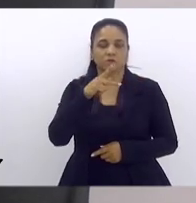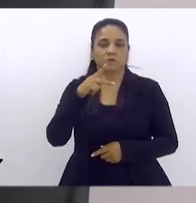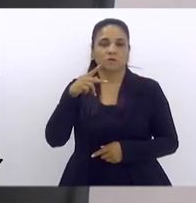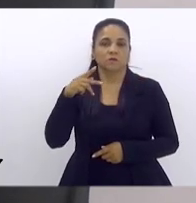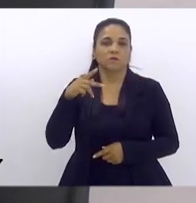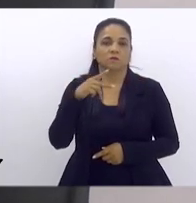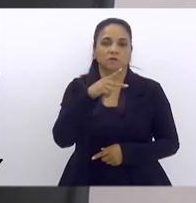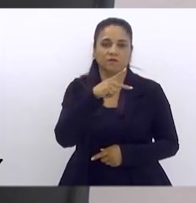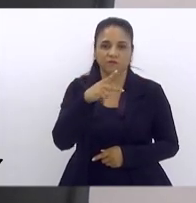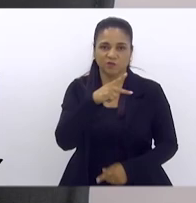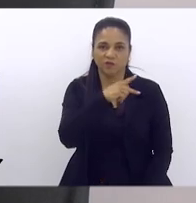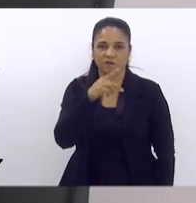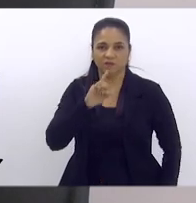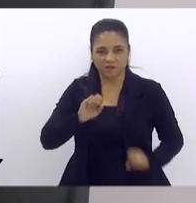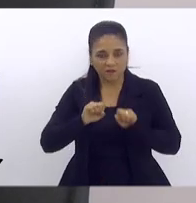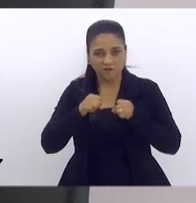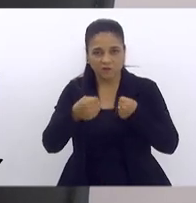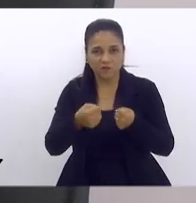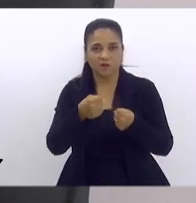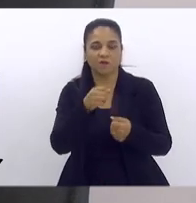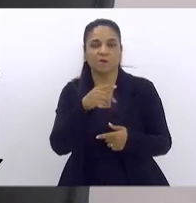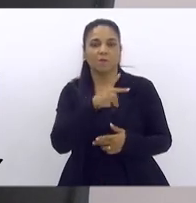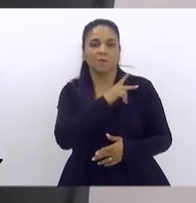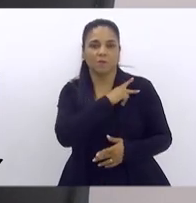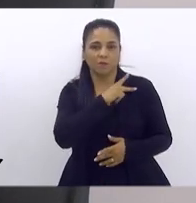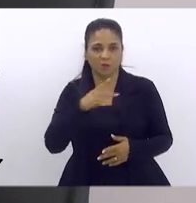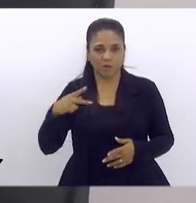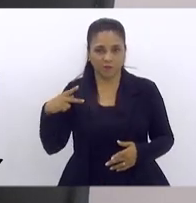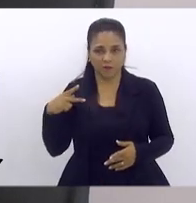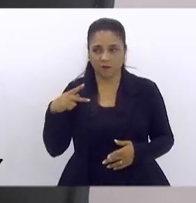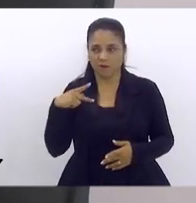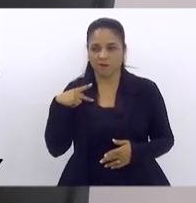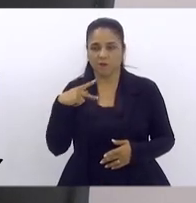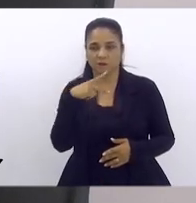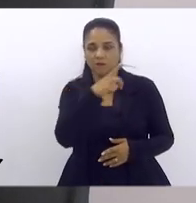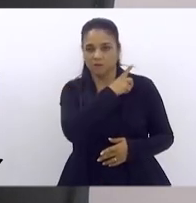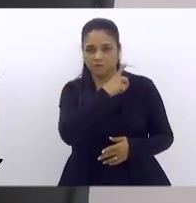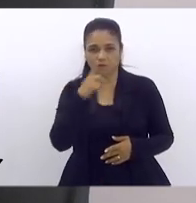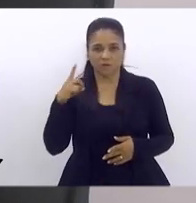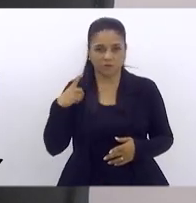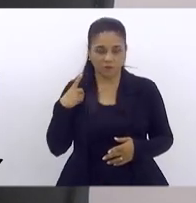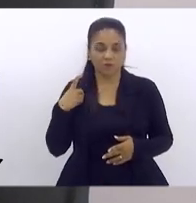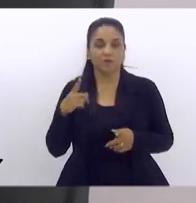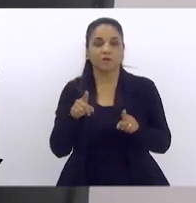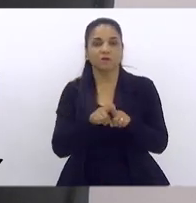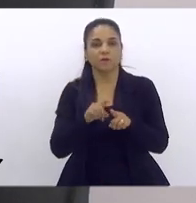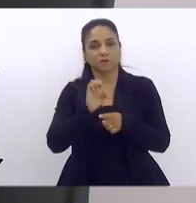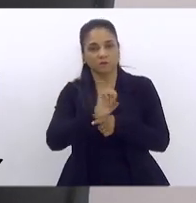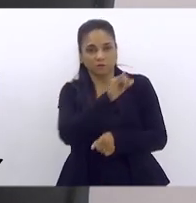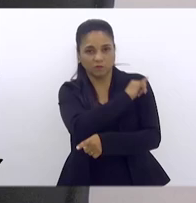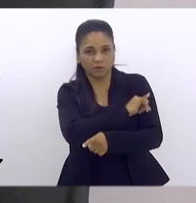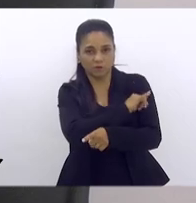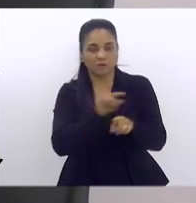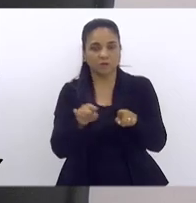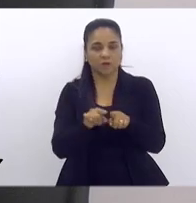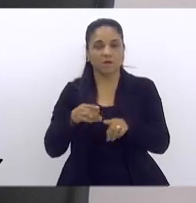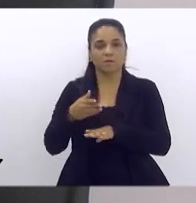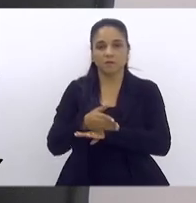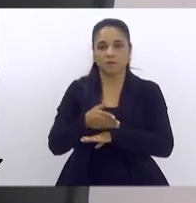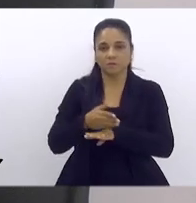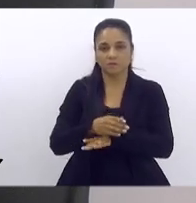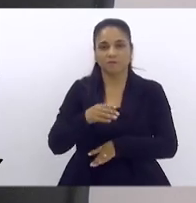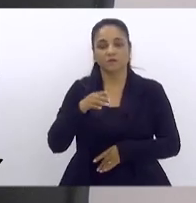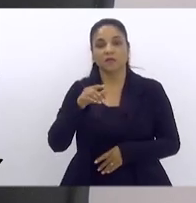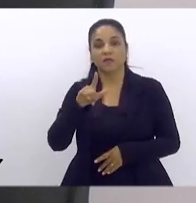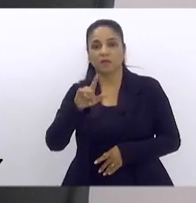do núcleo de defesa dos direitos da mulher da Defensoria Pública do Estado do Rio de Janeiro e também com a participação da Dra Lívia